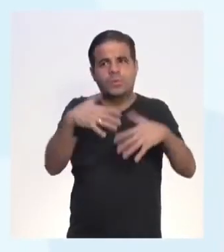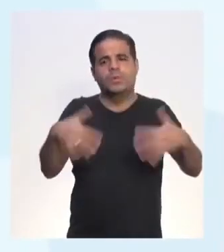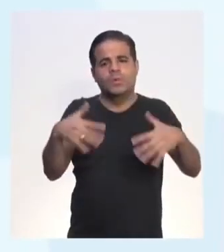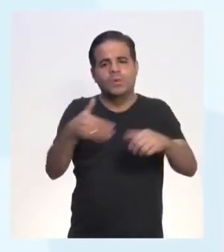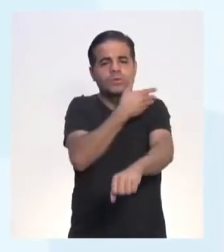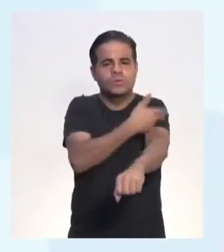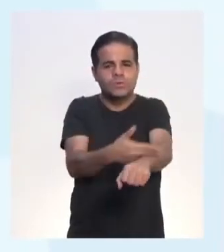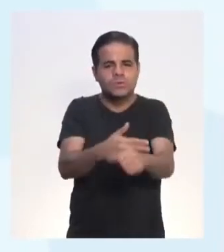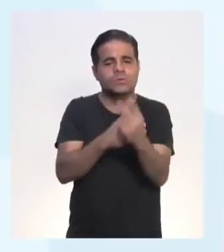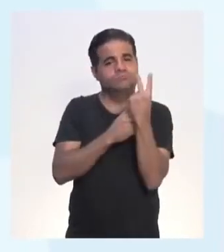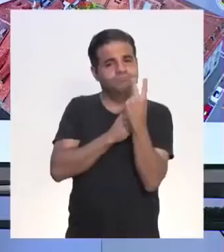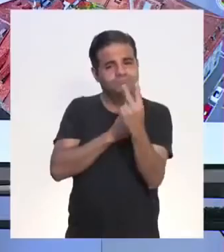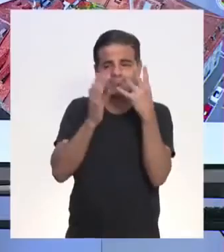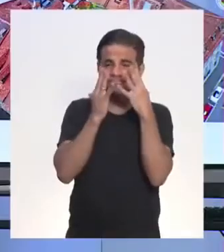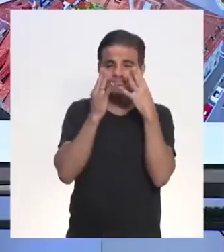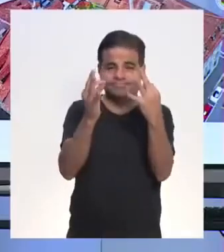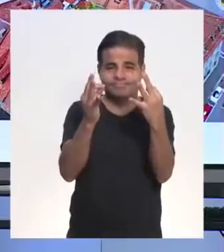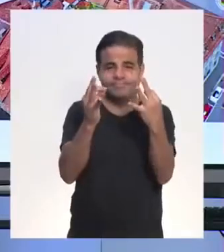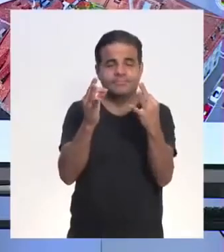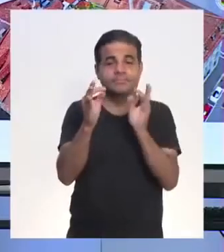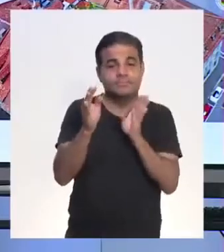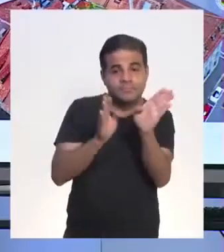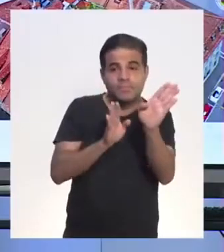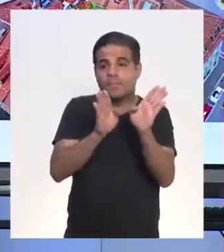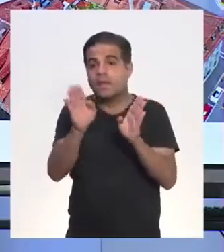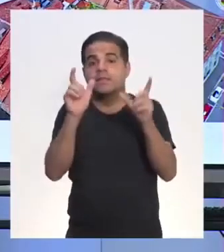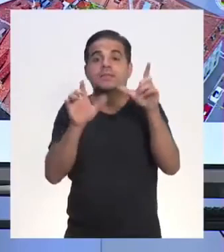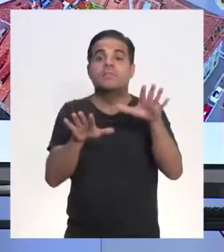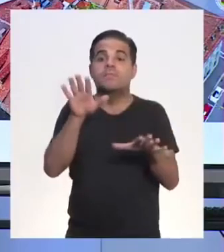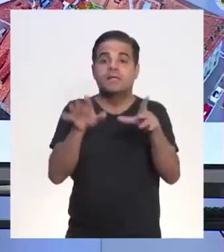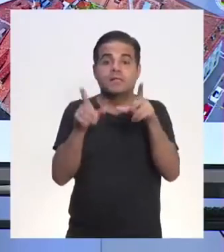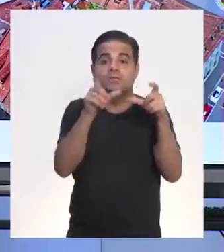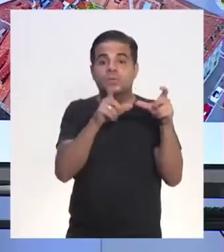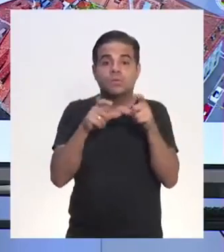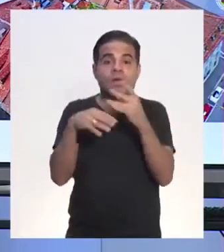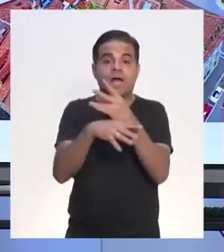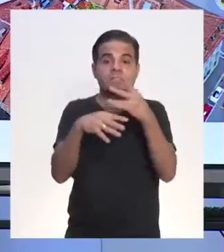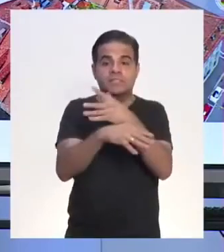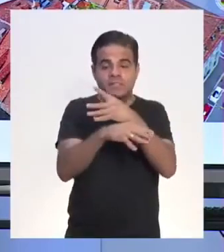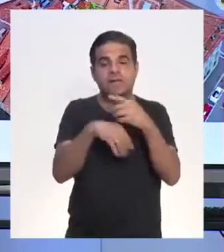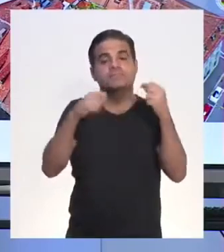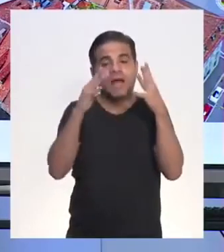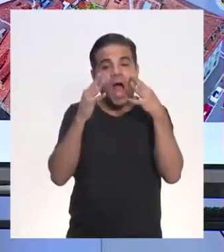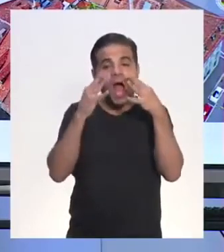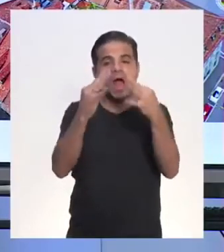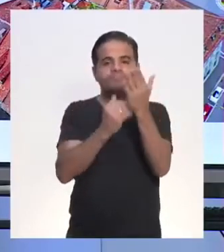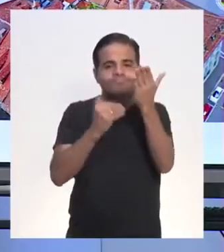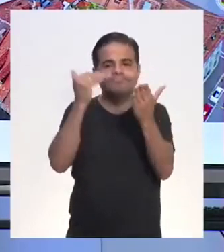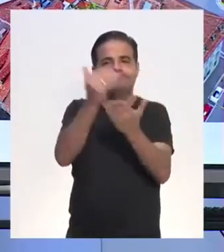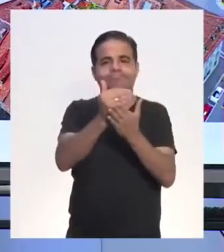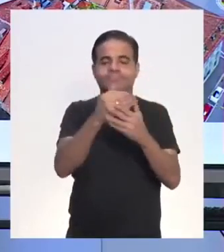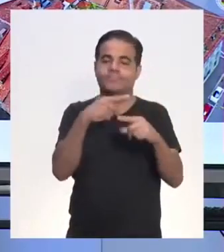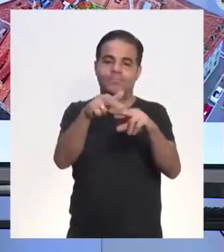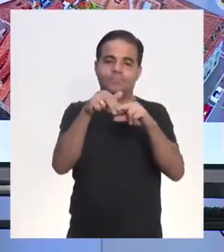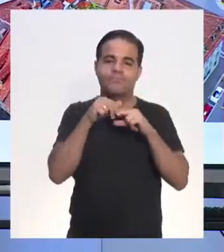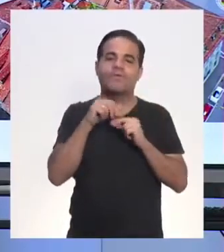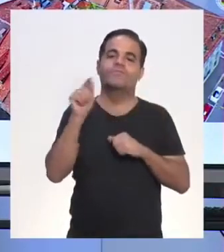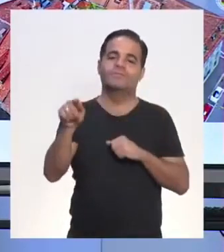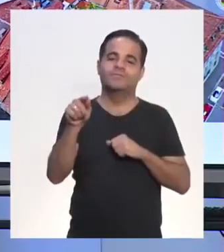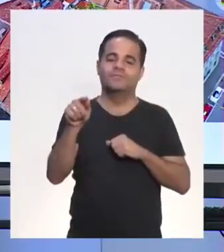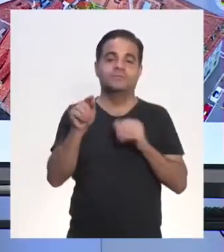ficar duplamente atento quando você dirige em determinadas regiões, em determinados locais, né, por conta